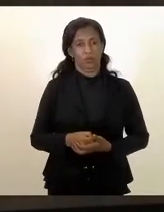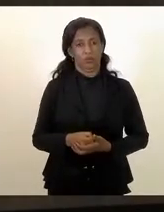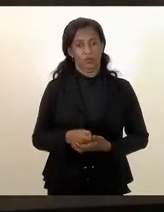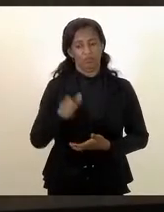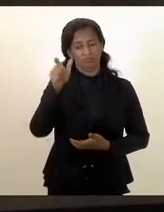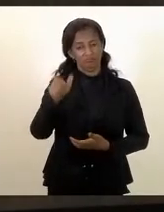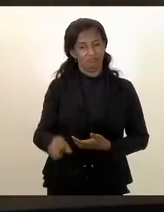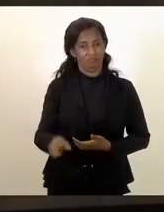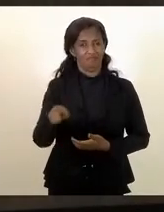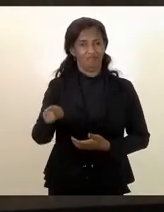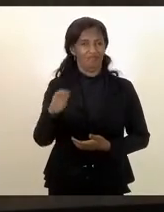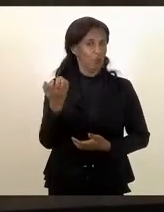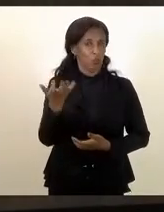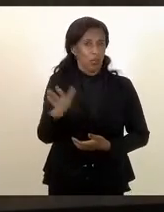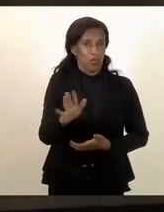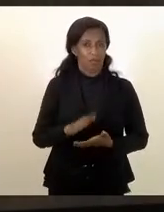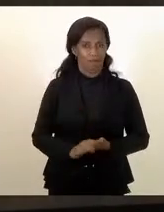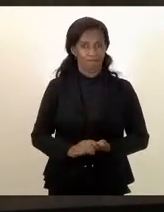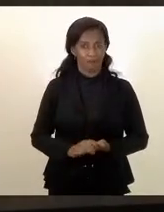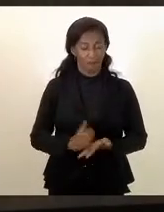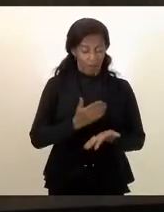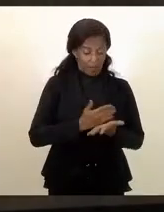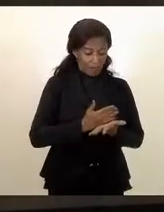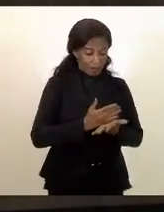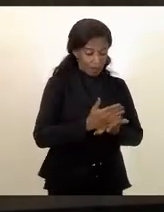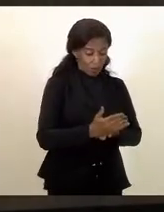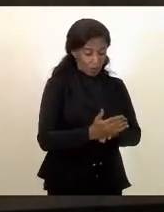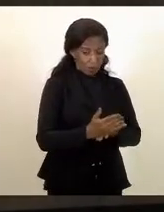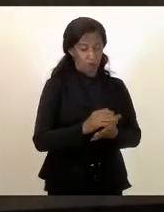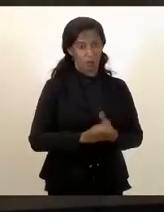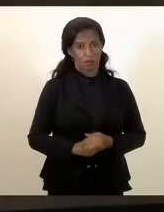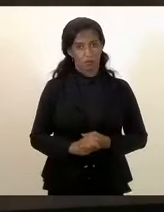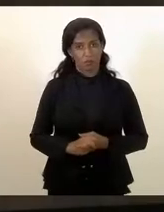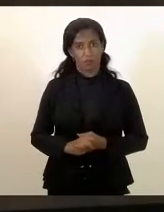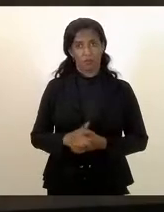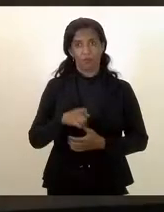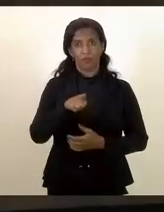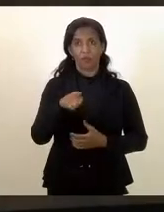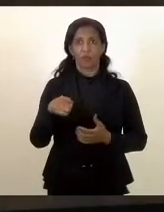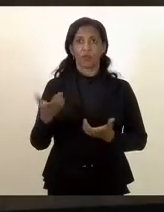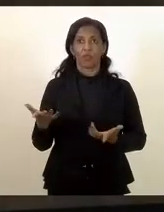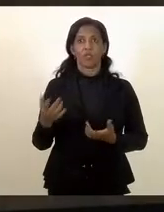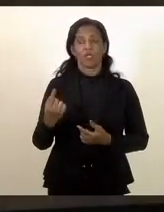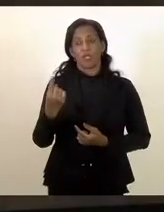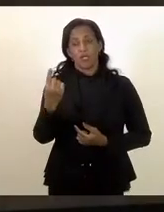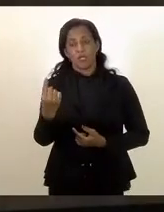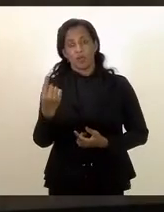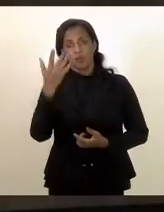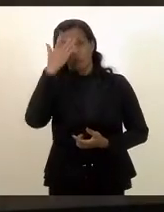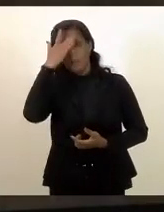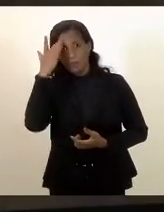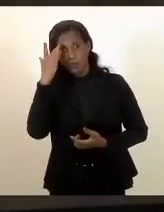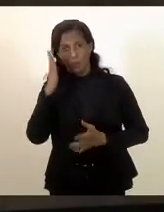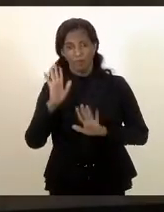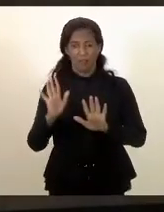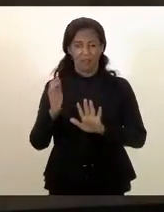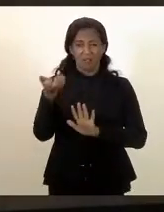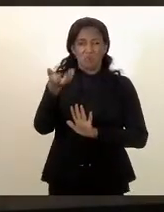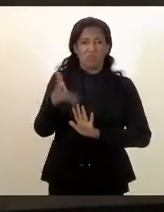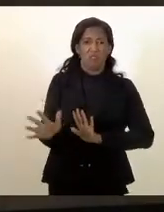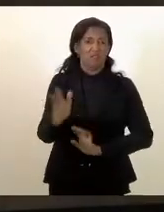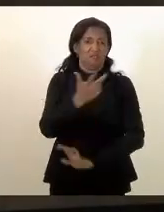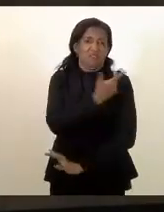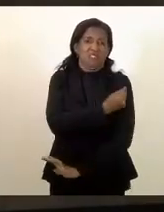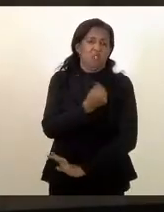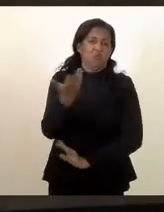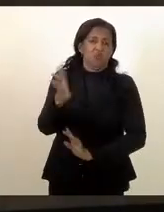querem até porque a partir do momento que a gente deixa vamos dizer se uma determinada pessoa diz que ela não quer se vacinar